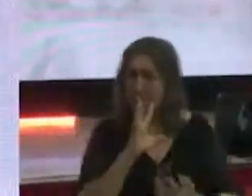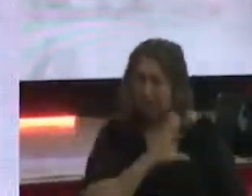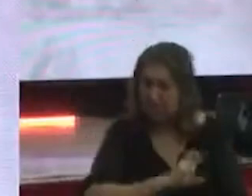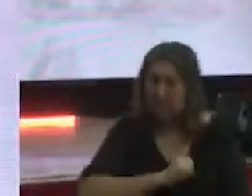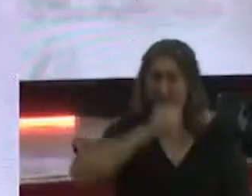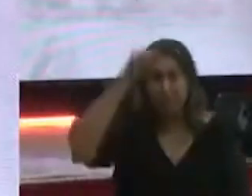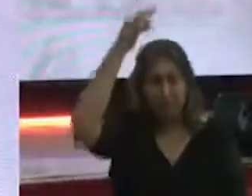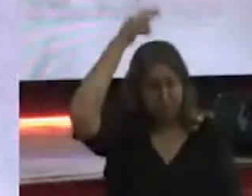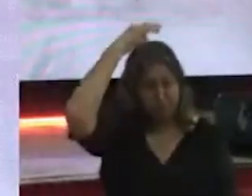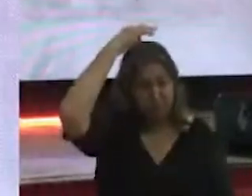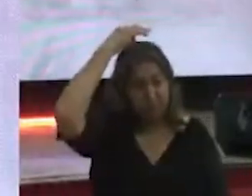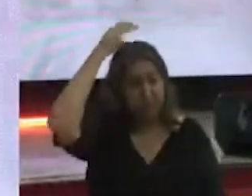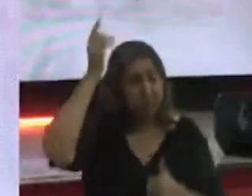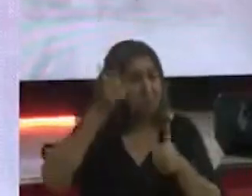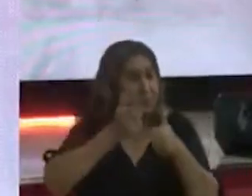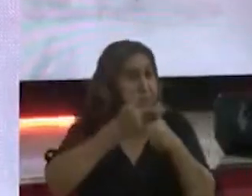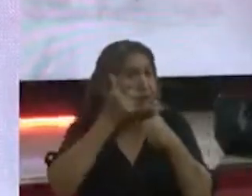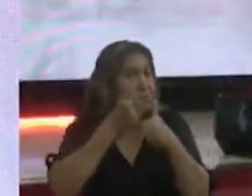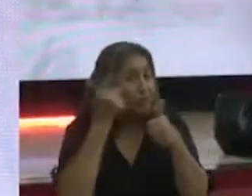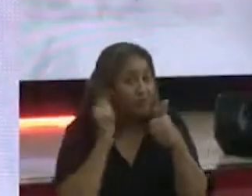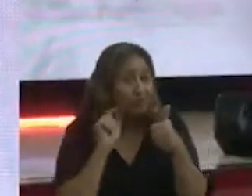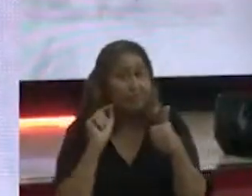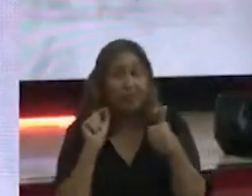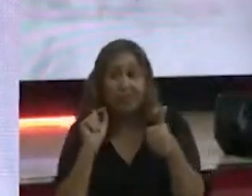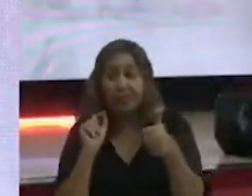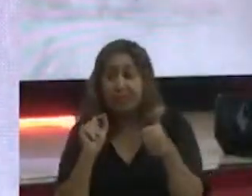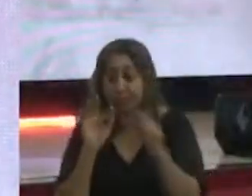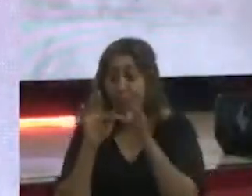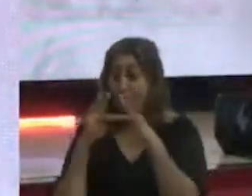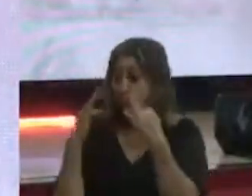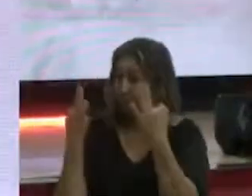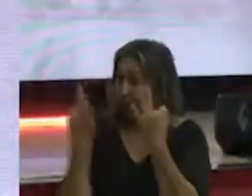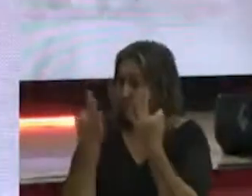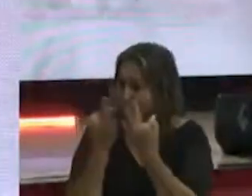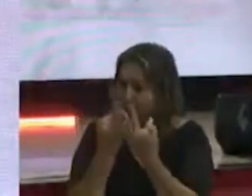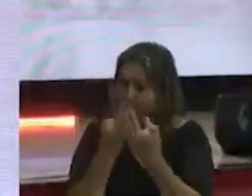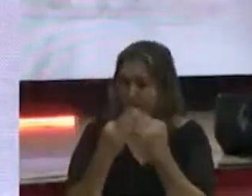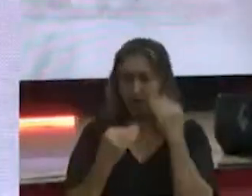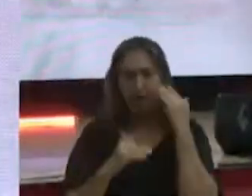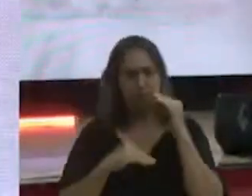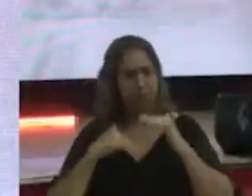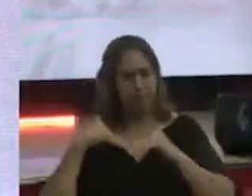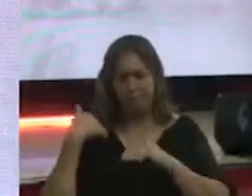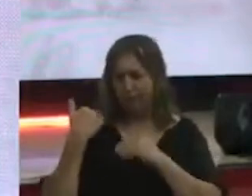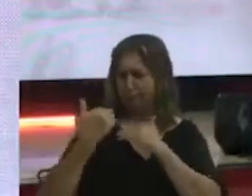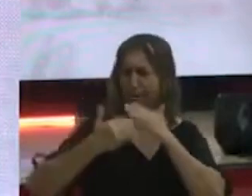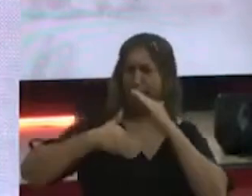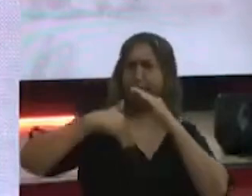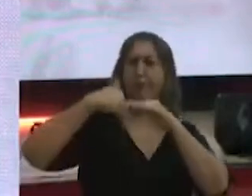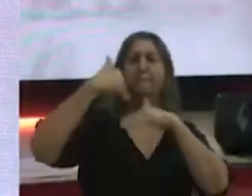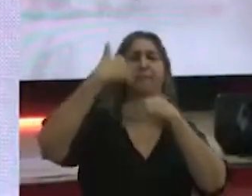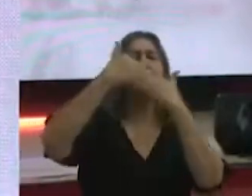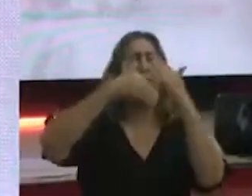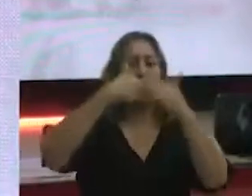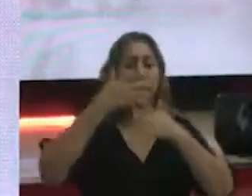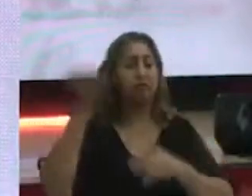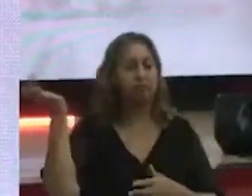Espírito Santo em primeiro lugar são famílias que crescem de maneira